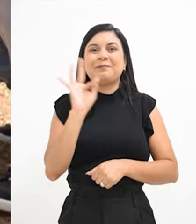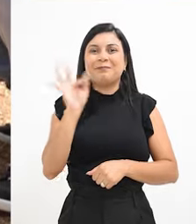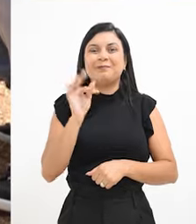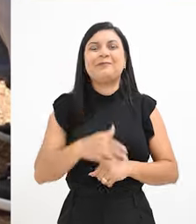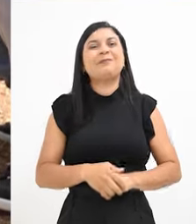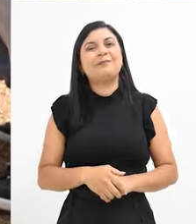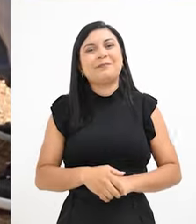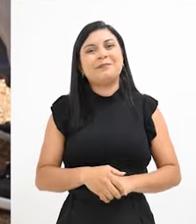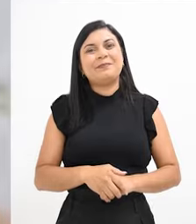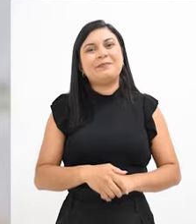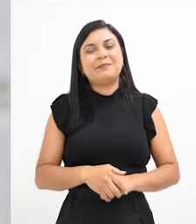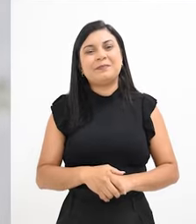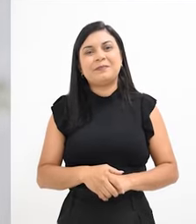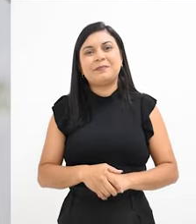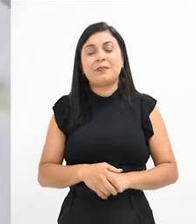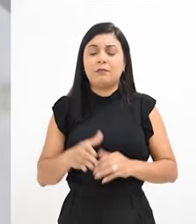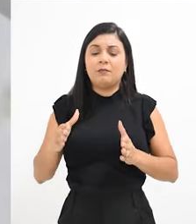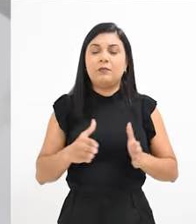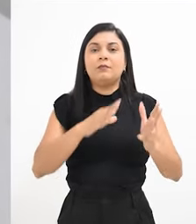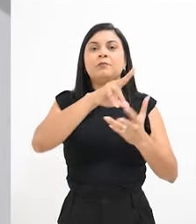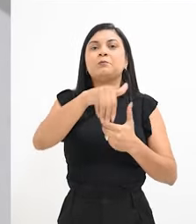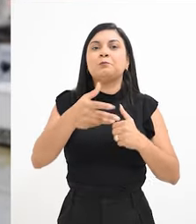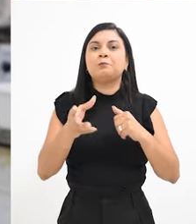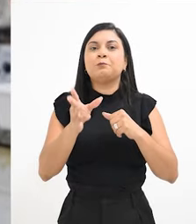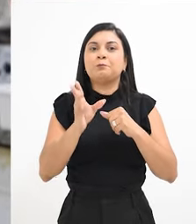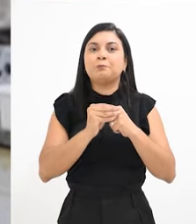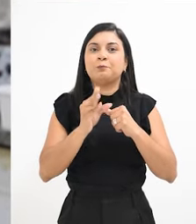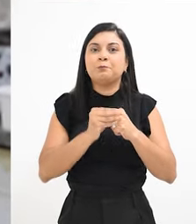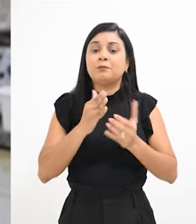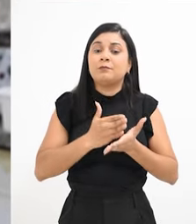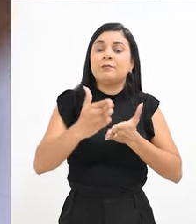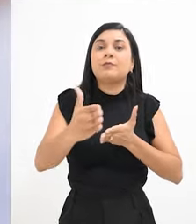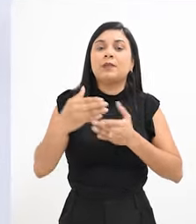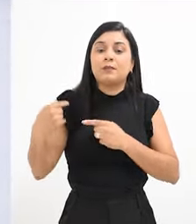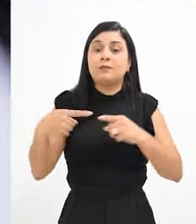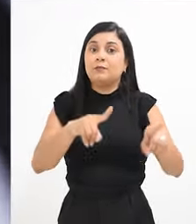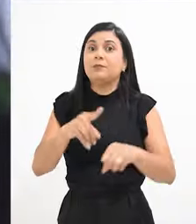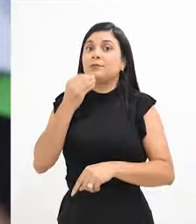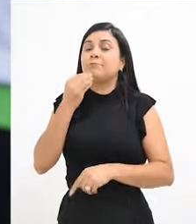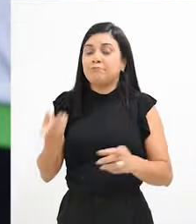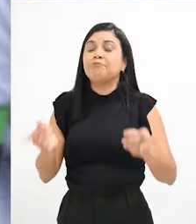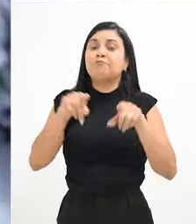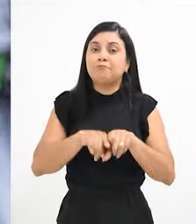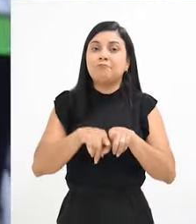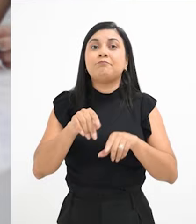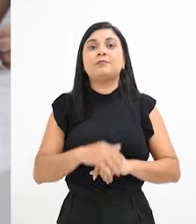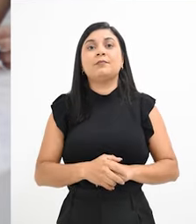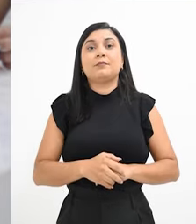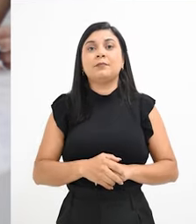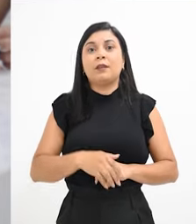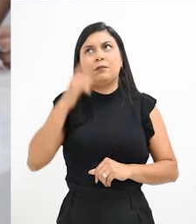física. Quando uma jornada no mundo do conhecimento se inicia, desafios e oportunidades caminham